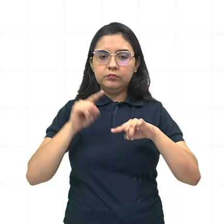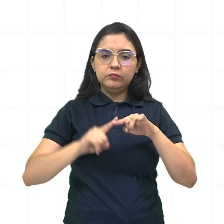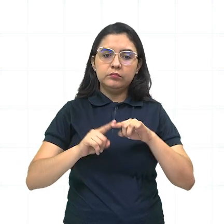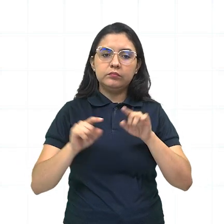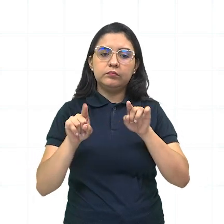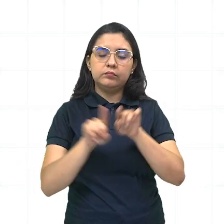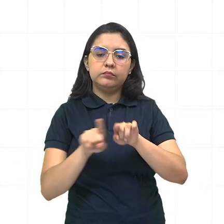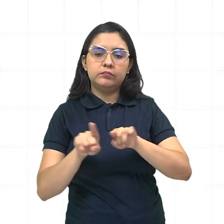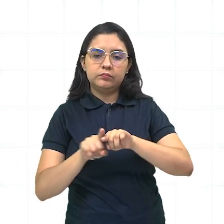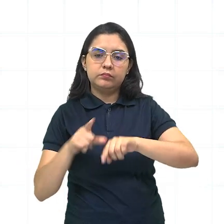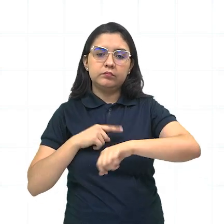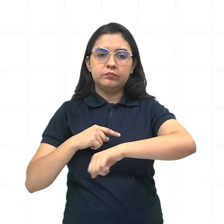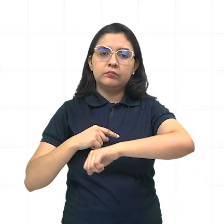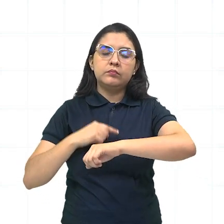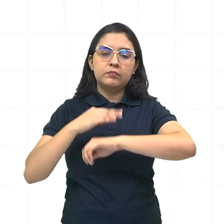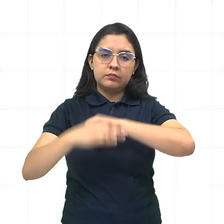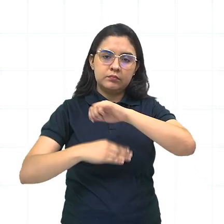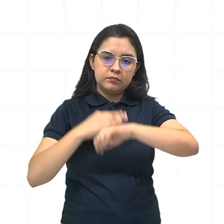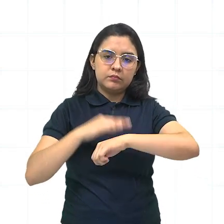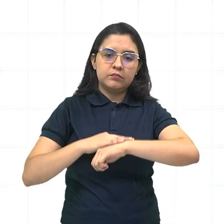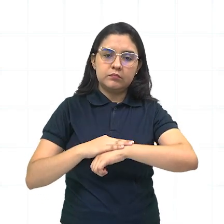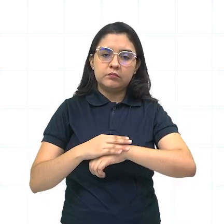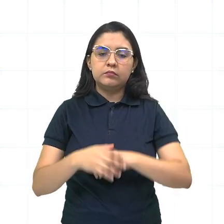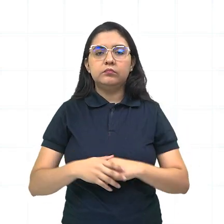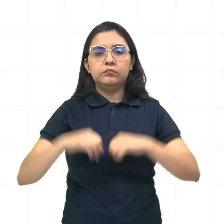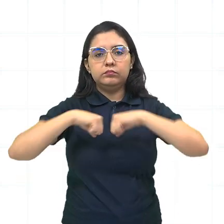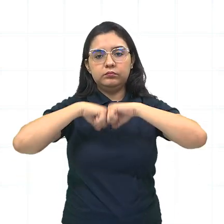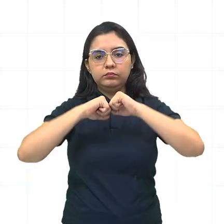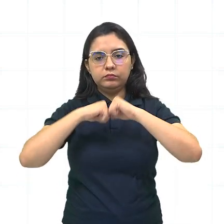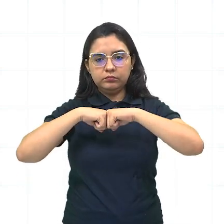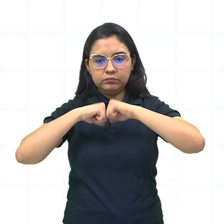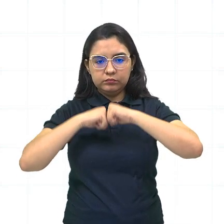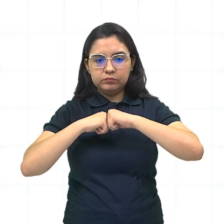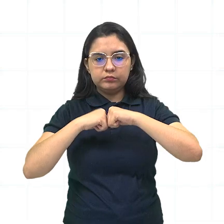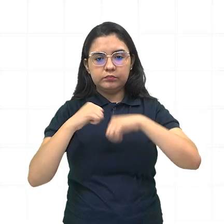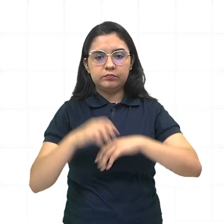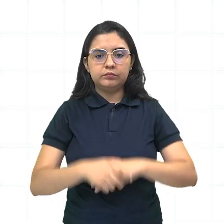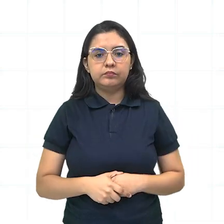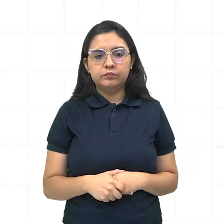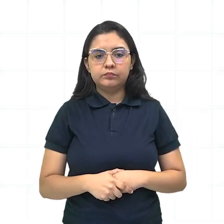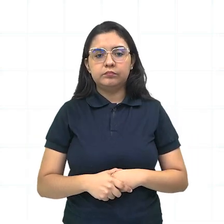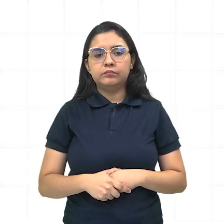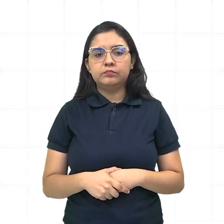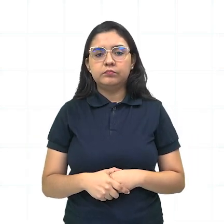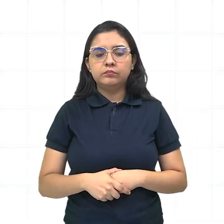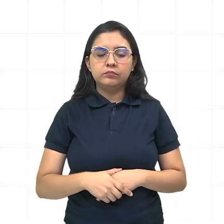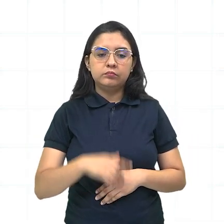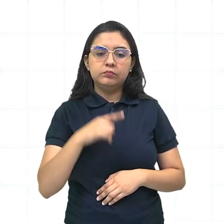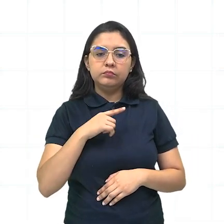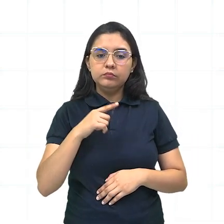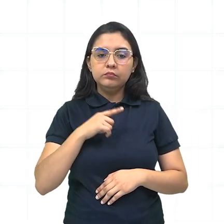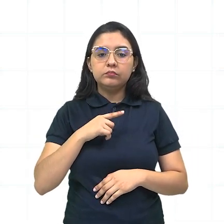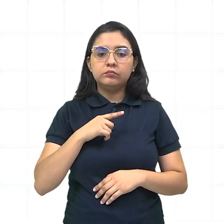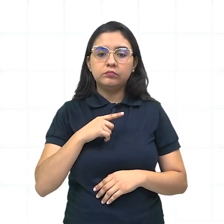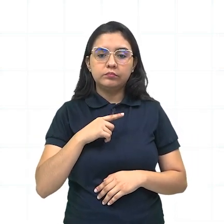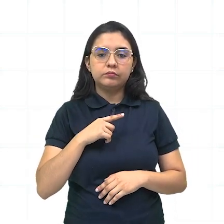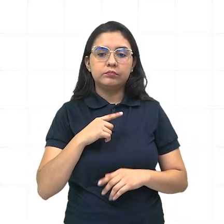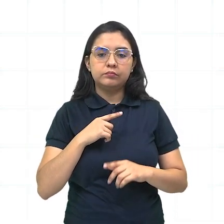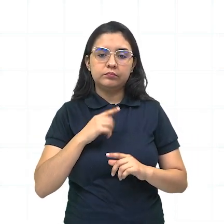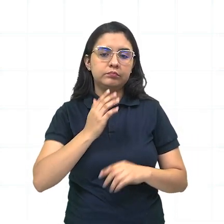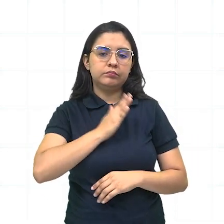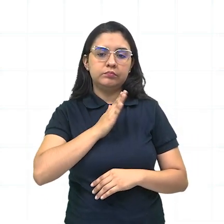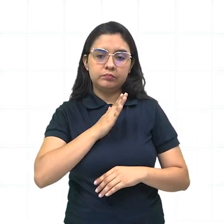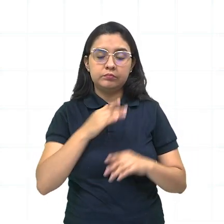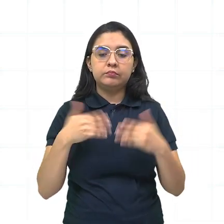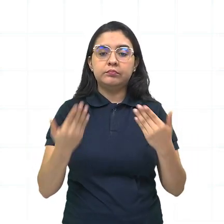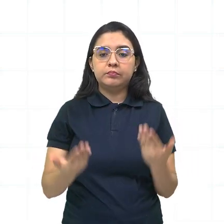área lesionada. Manter a articulação elevada acima do nível do coração para reduzir